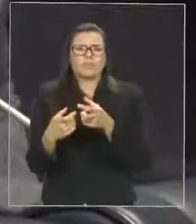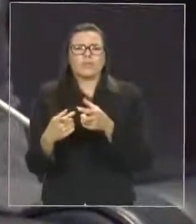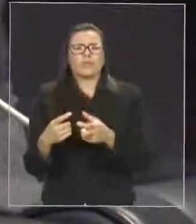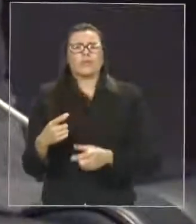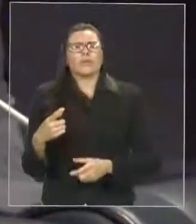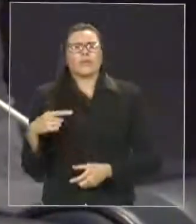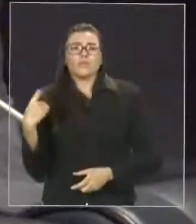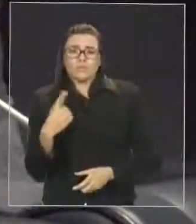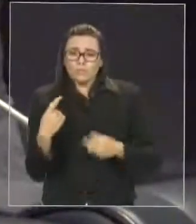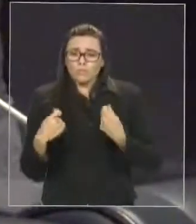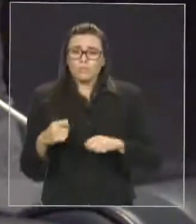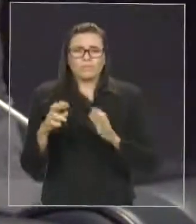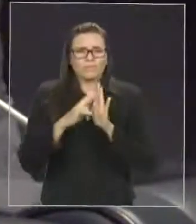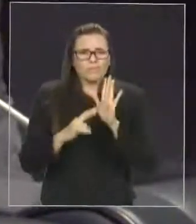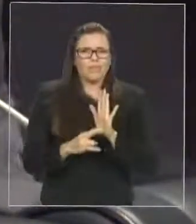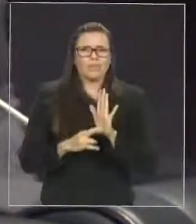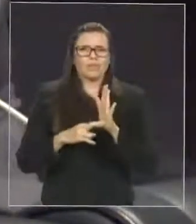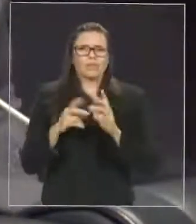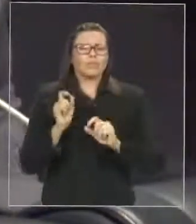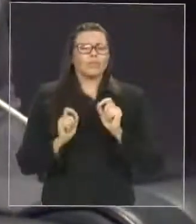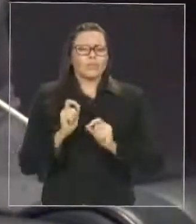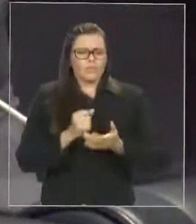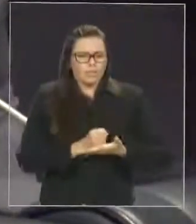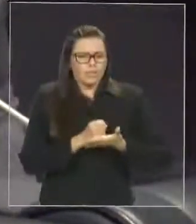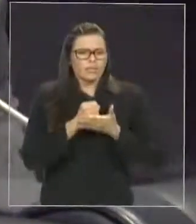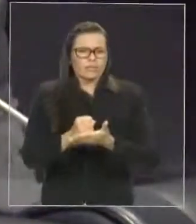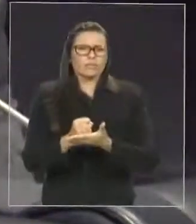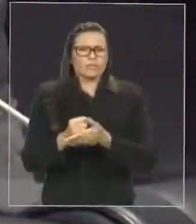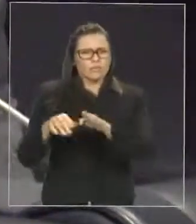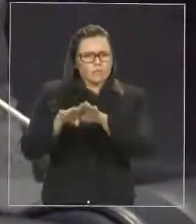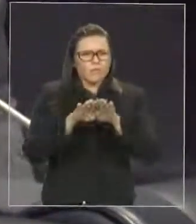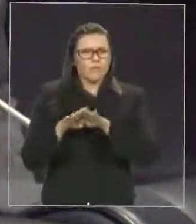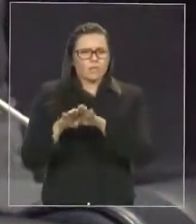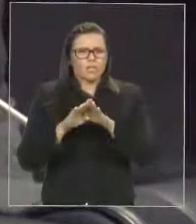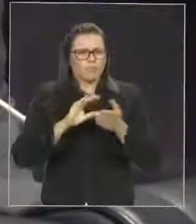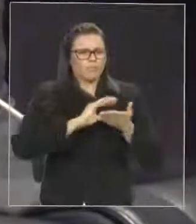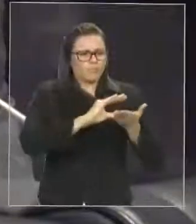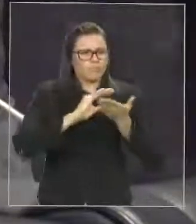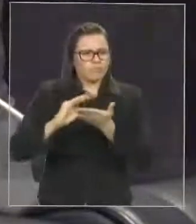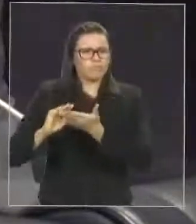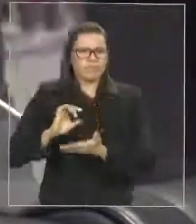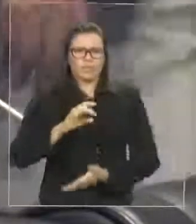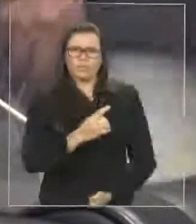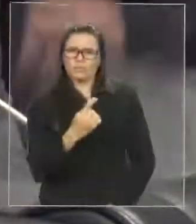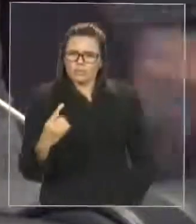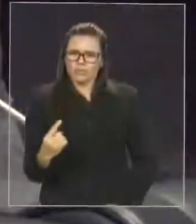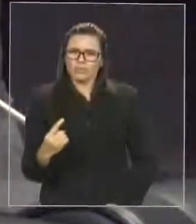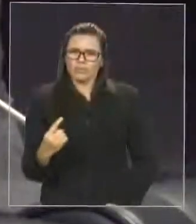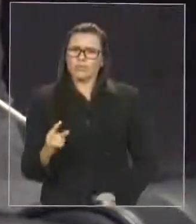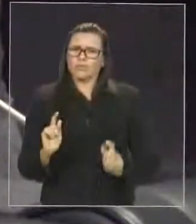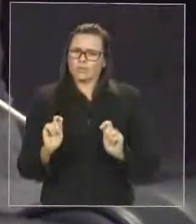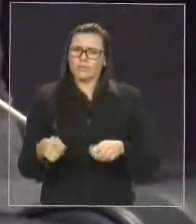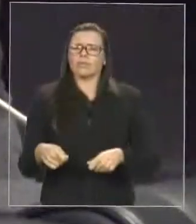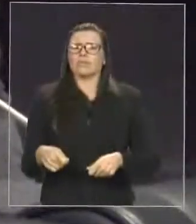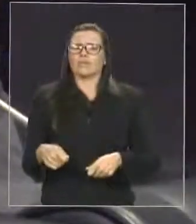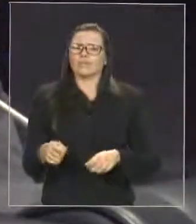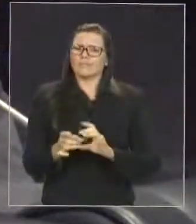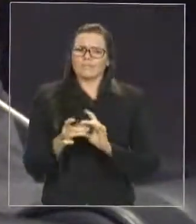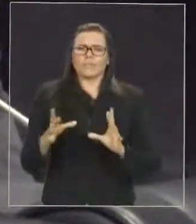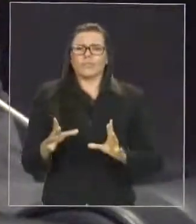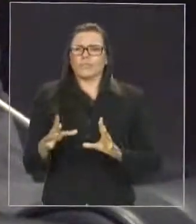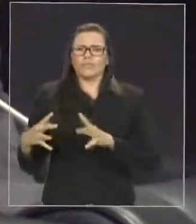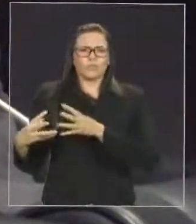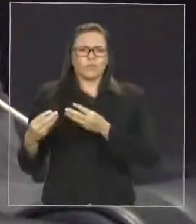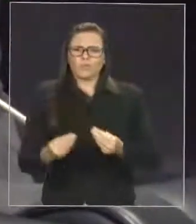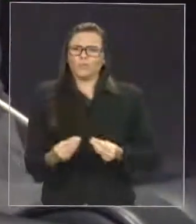mecanismos de distribuição do fundo partidário, poderíamos ter uma democratização maior. Mas, enfim, foi